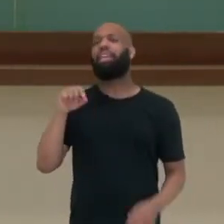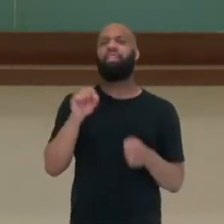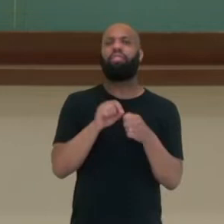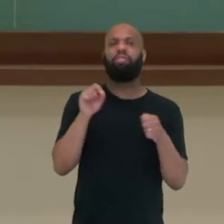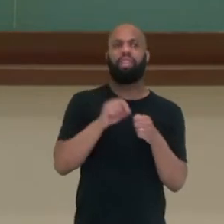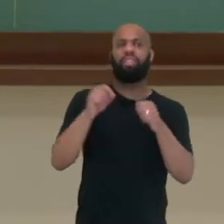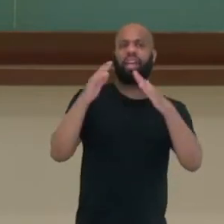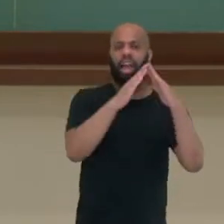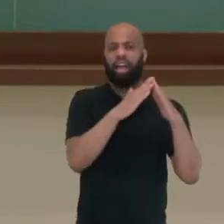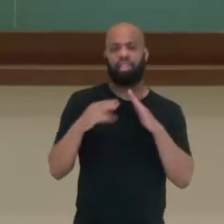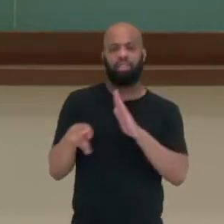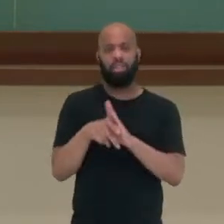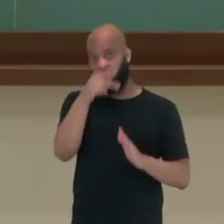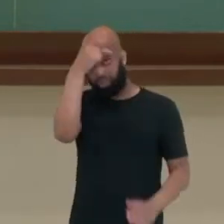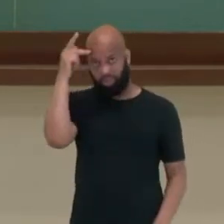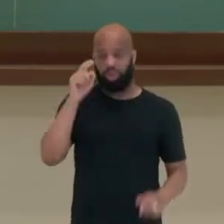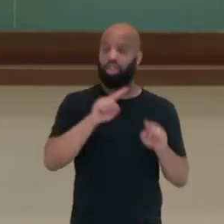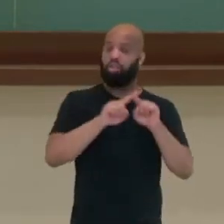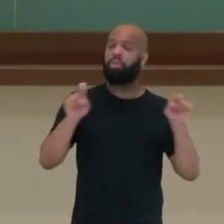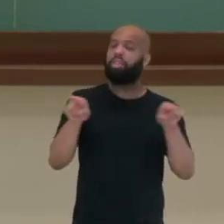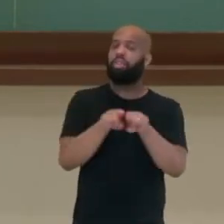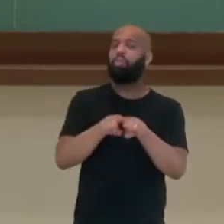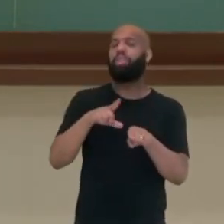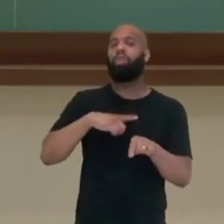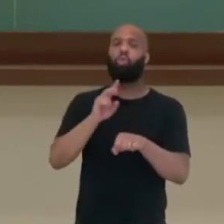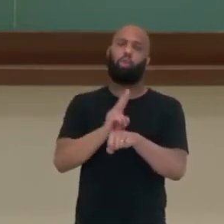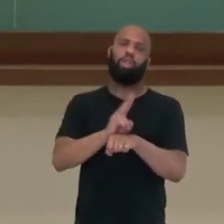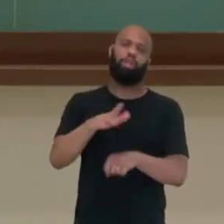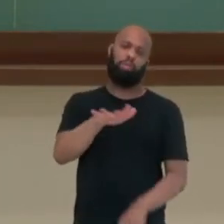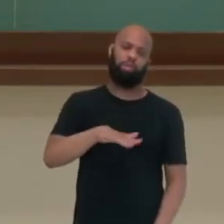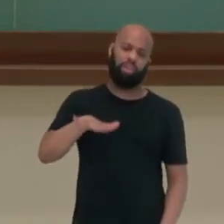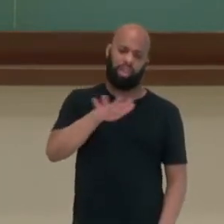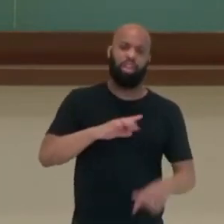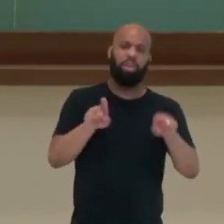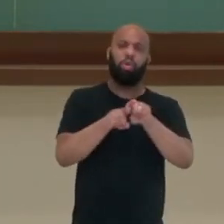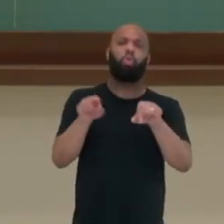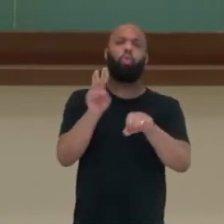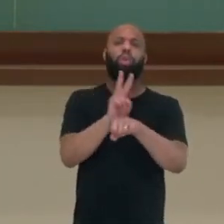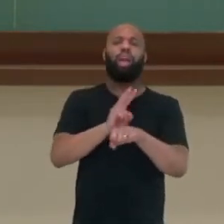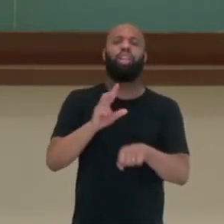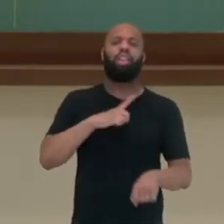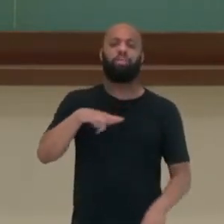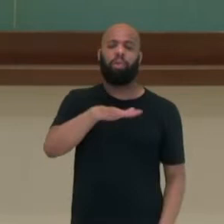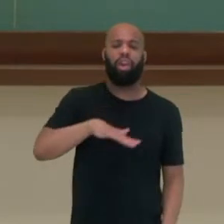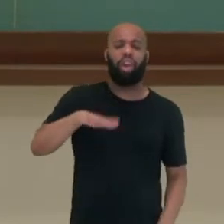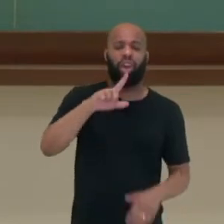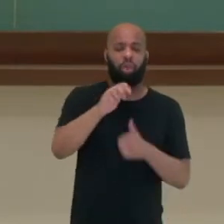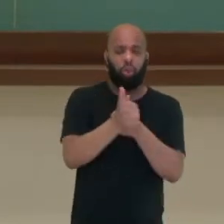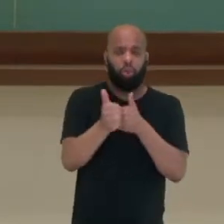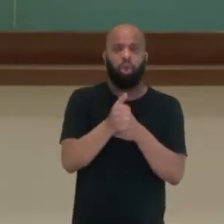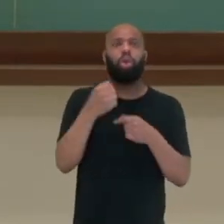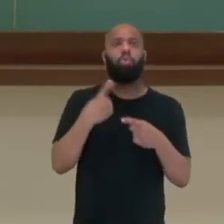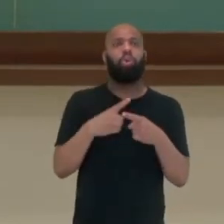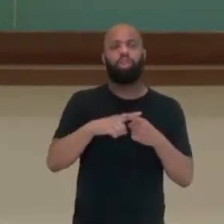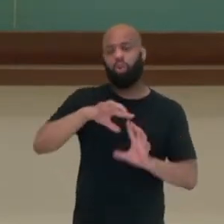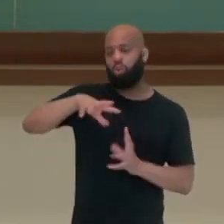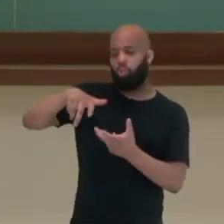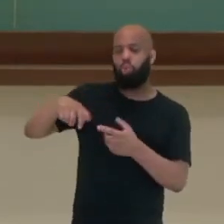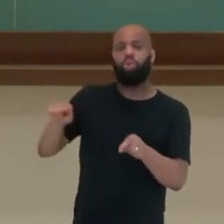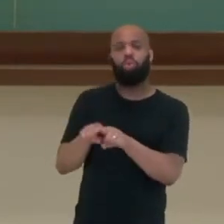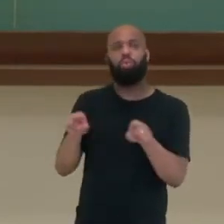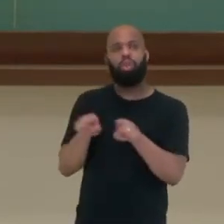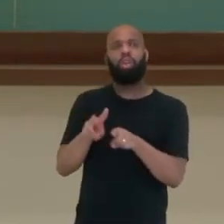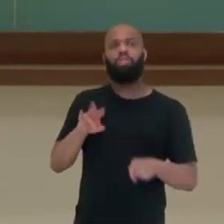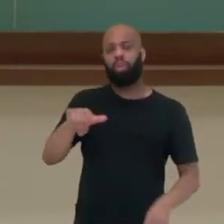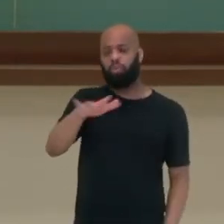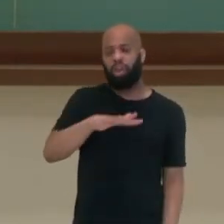moradias para as pessoas, mas também em preservar o meio ambiente, cuidar dos arredores, para que o mundo também seja um